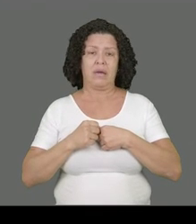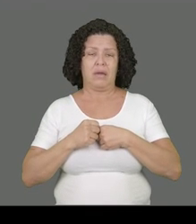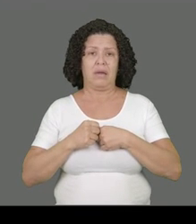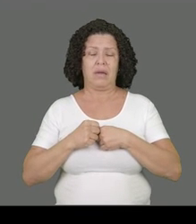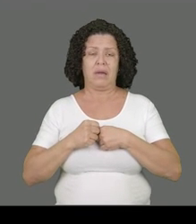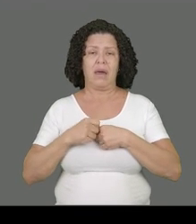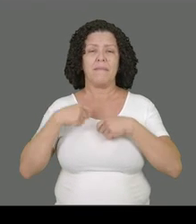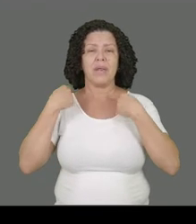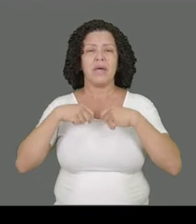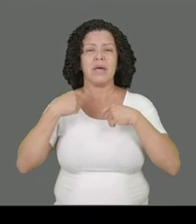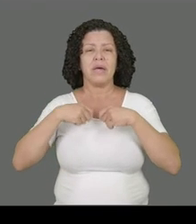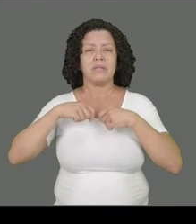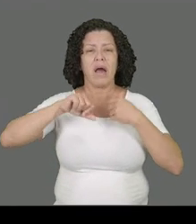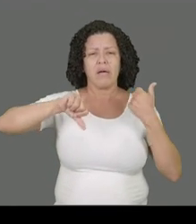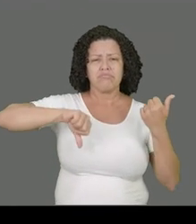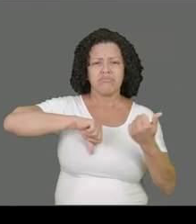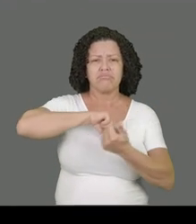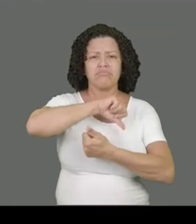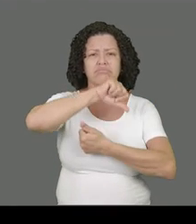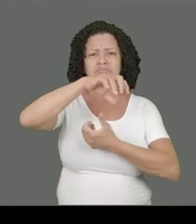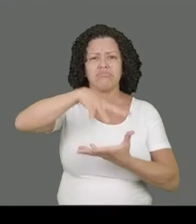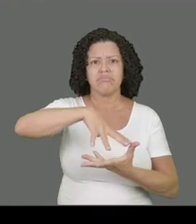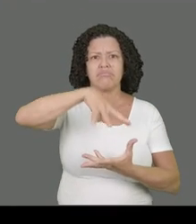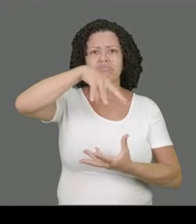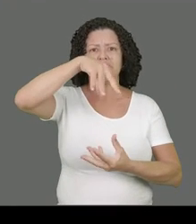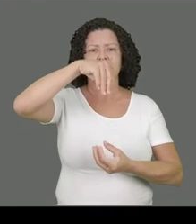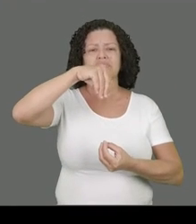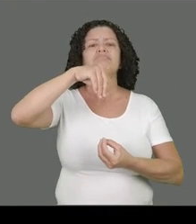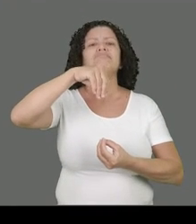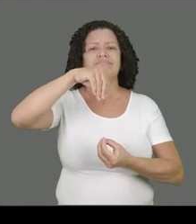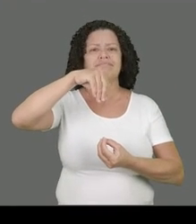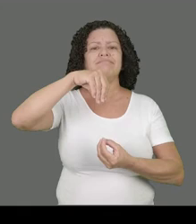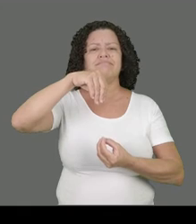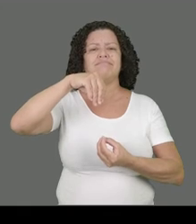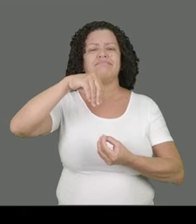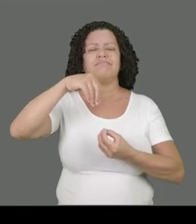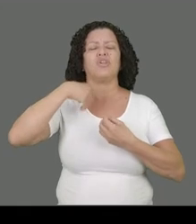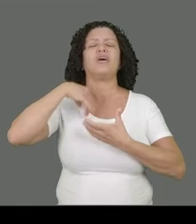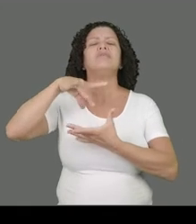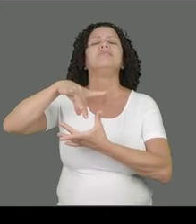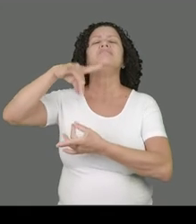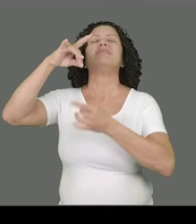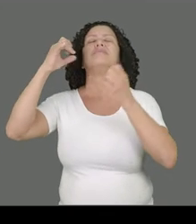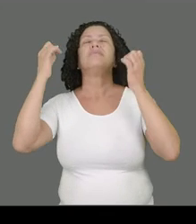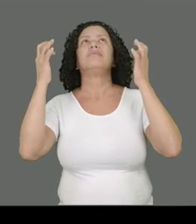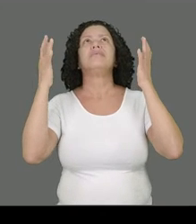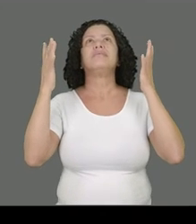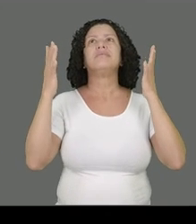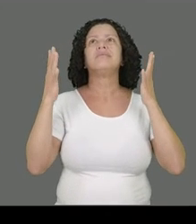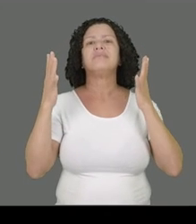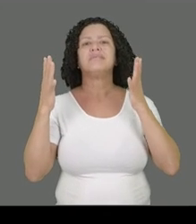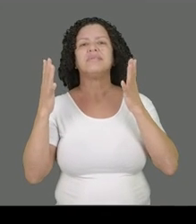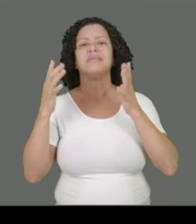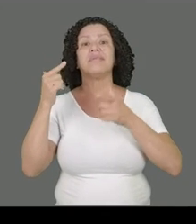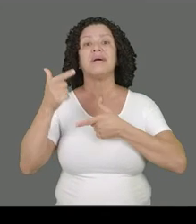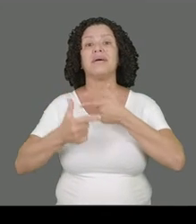algo, precisamos lapidar as nossas almas, burilar o nosso